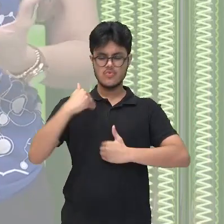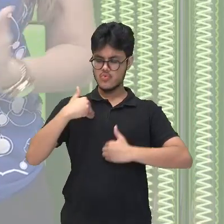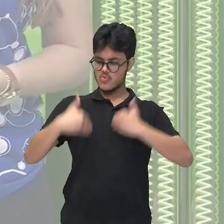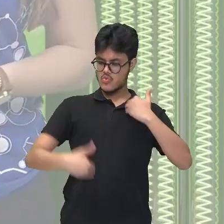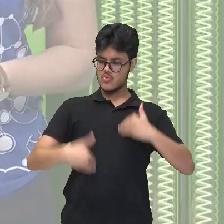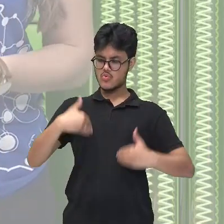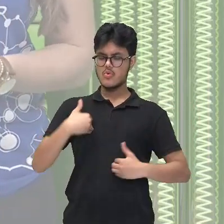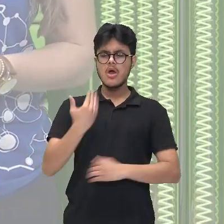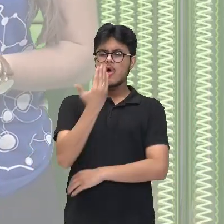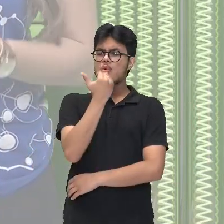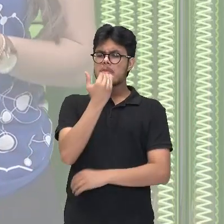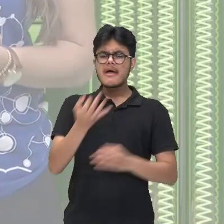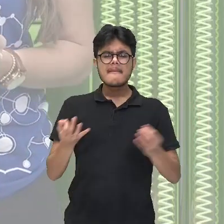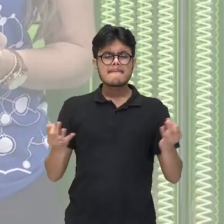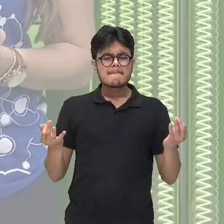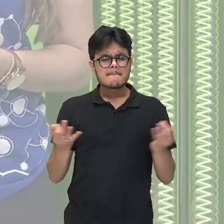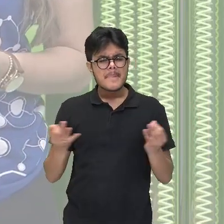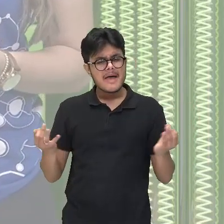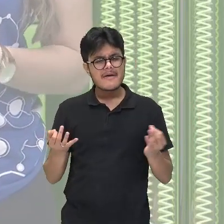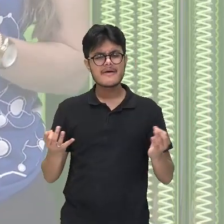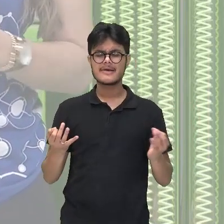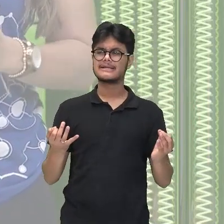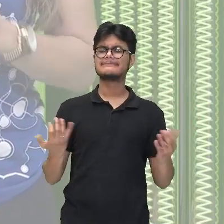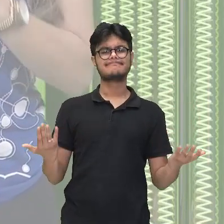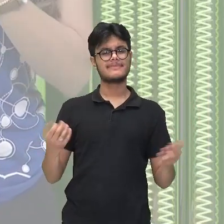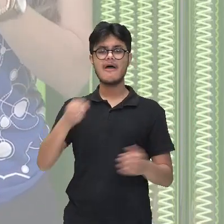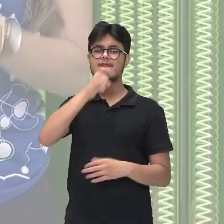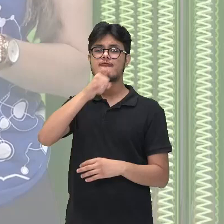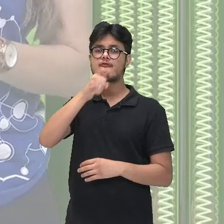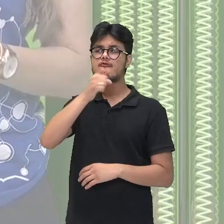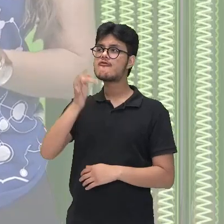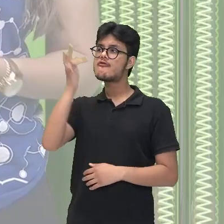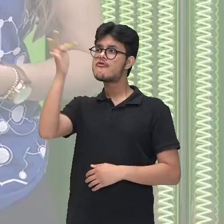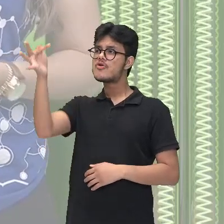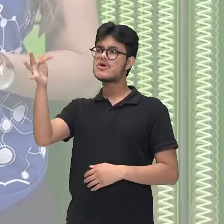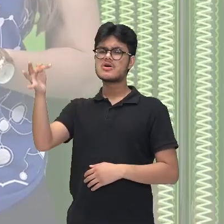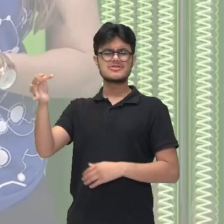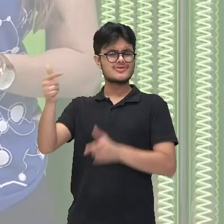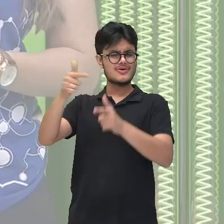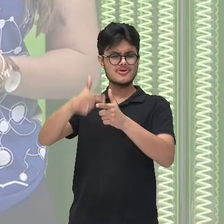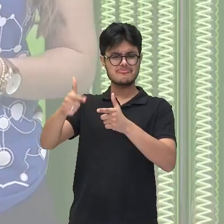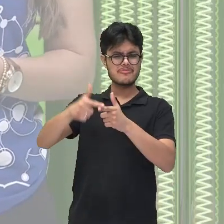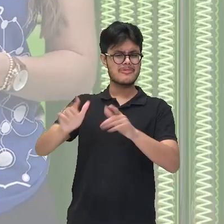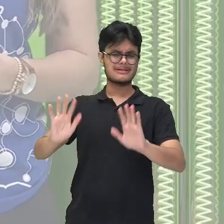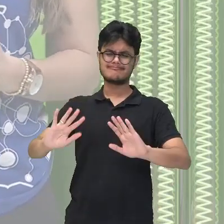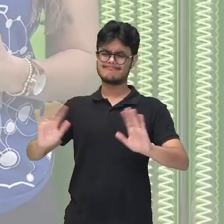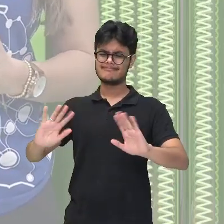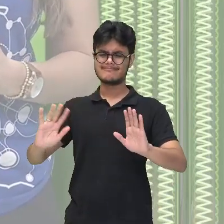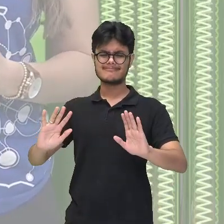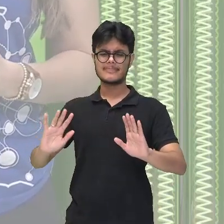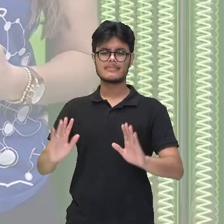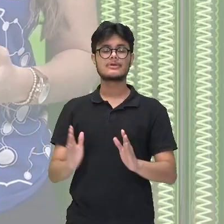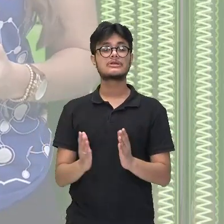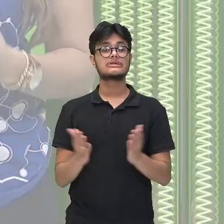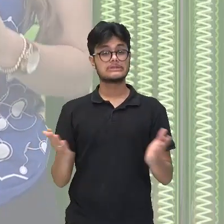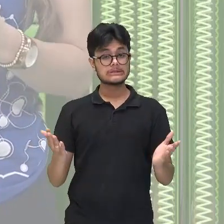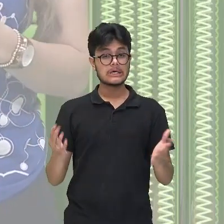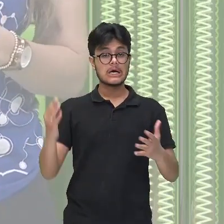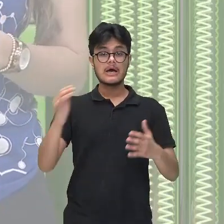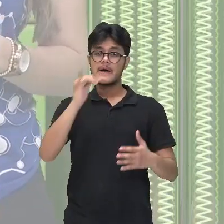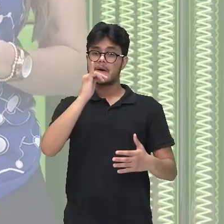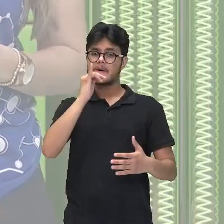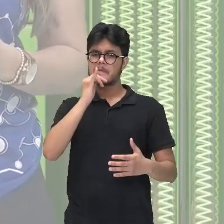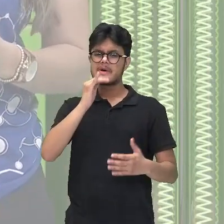e se alimenta bem, com certeza você não vai ter problemas na sua fase adulta, porque esses problemas